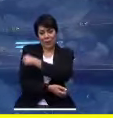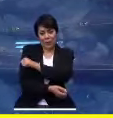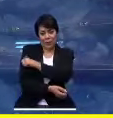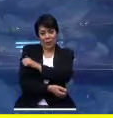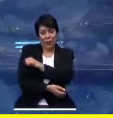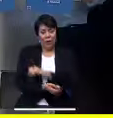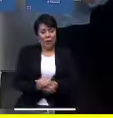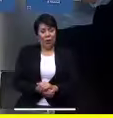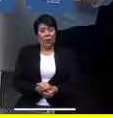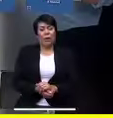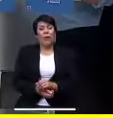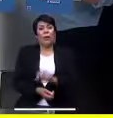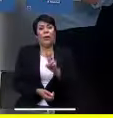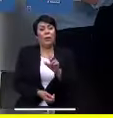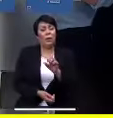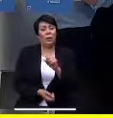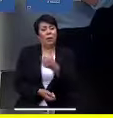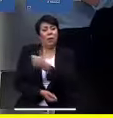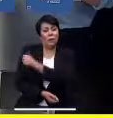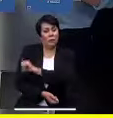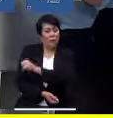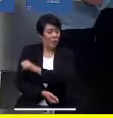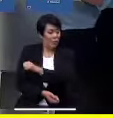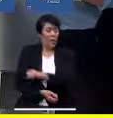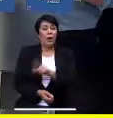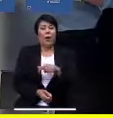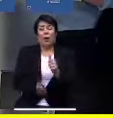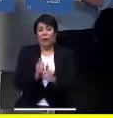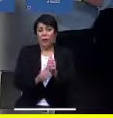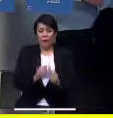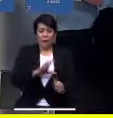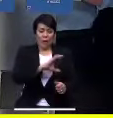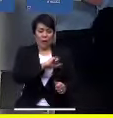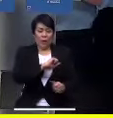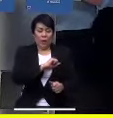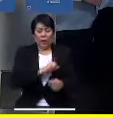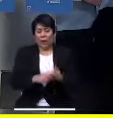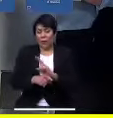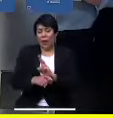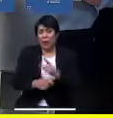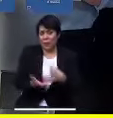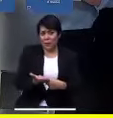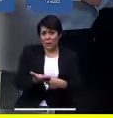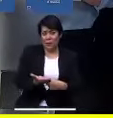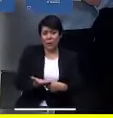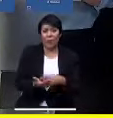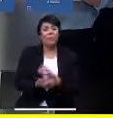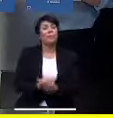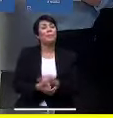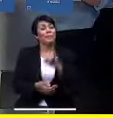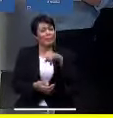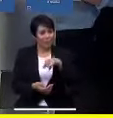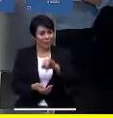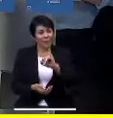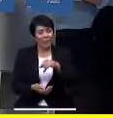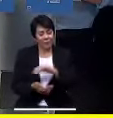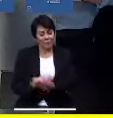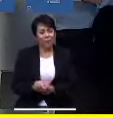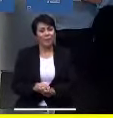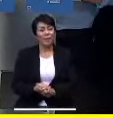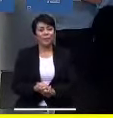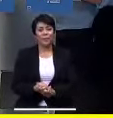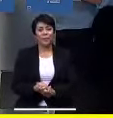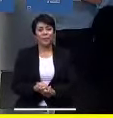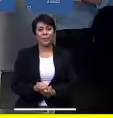Janeiro. Vasco da Gama, do Rio de Janeiro, é o time do coração. As auditoras confirmam? Sim, confirmo. Sim, confirmo.